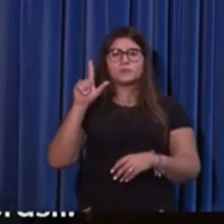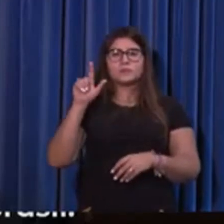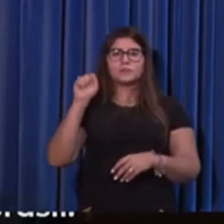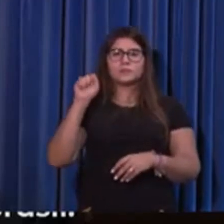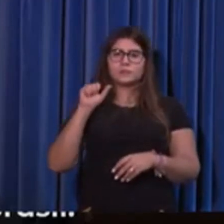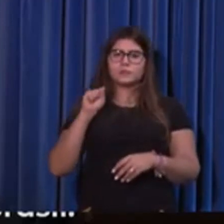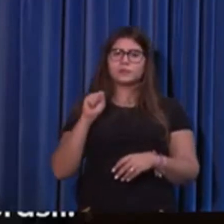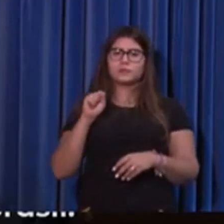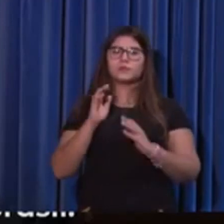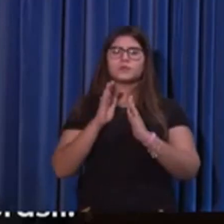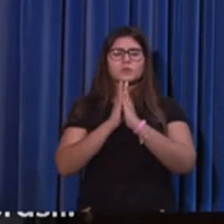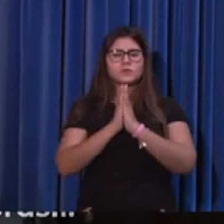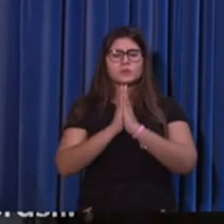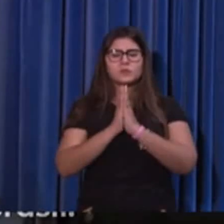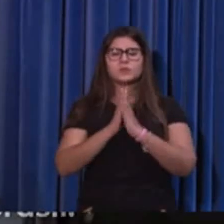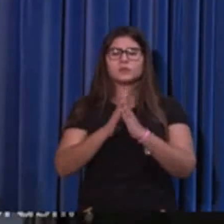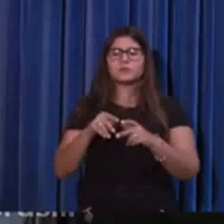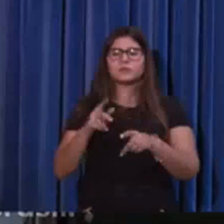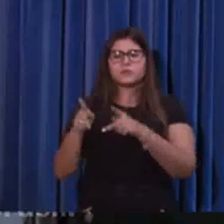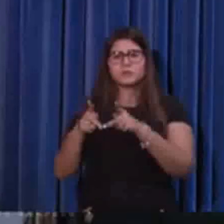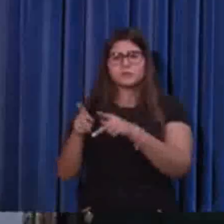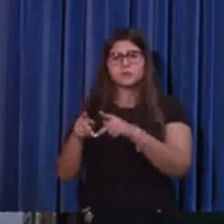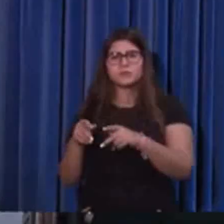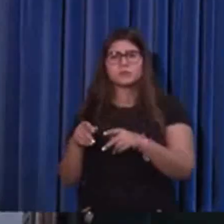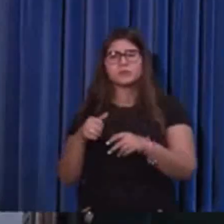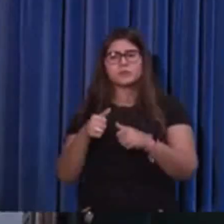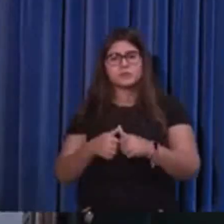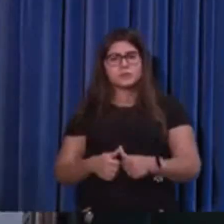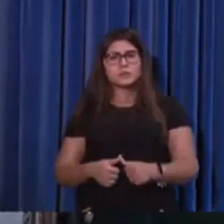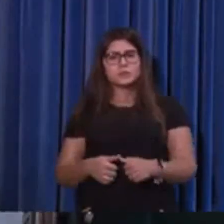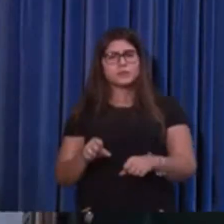prisão escutavam. Eles foram